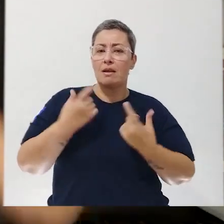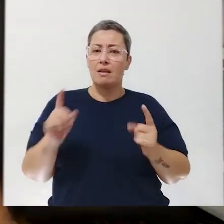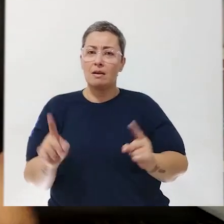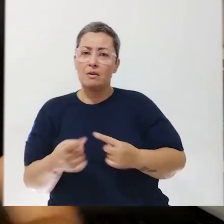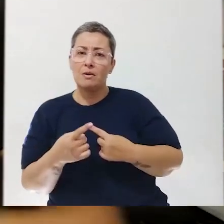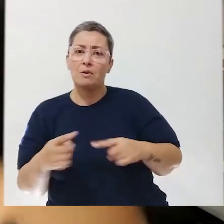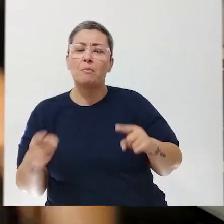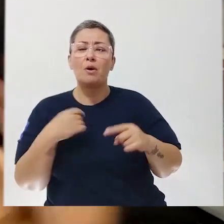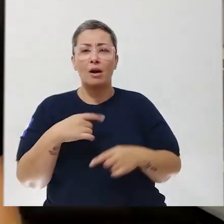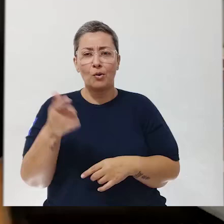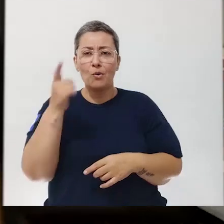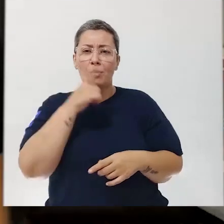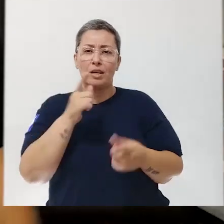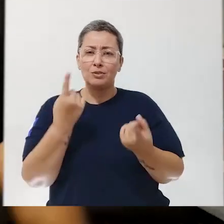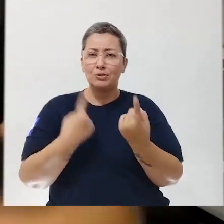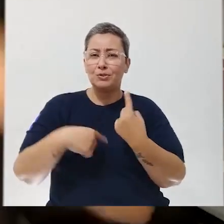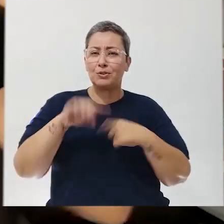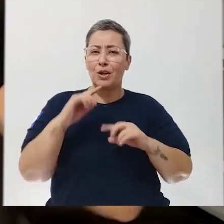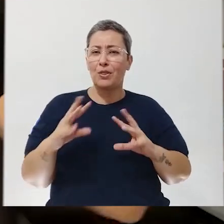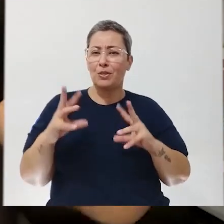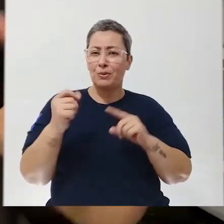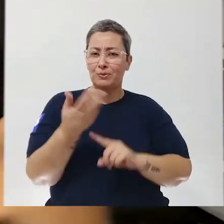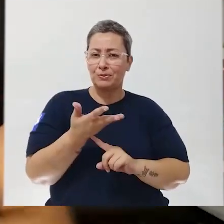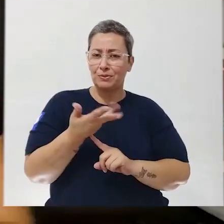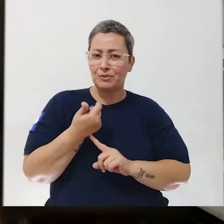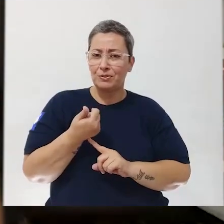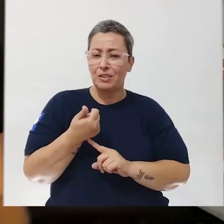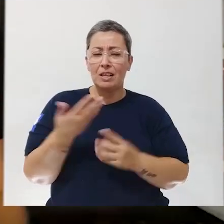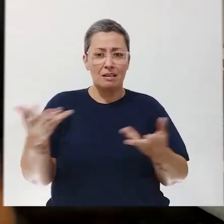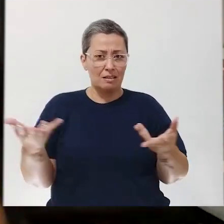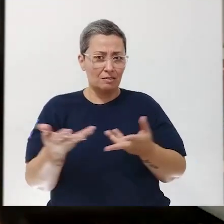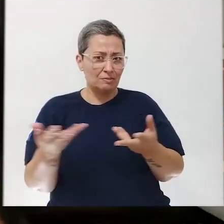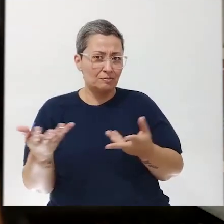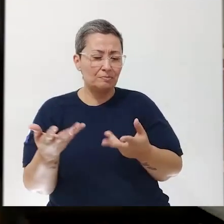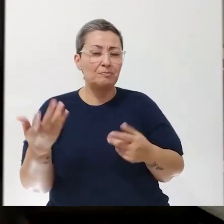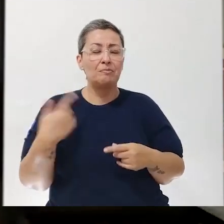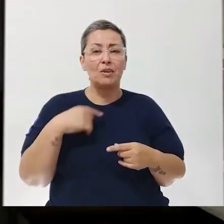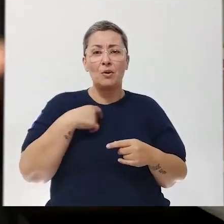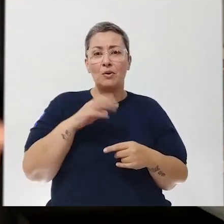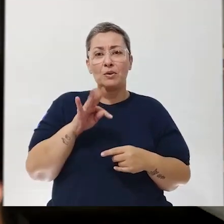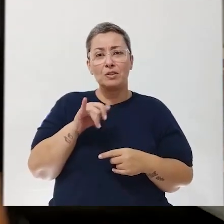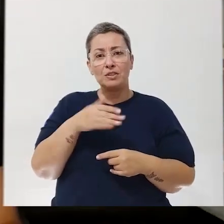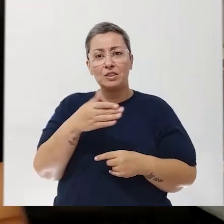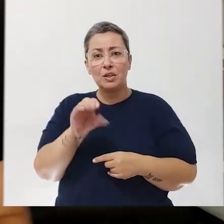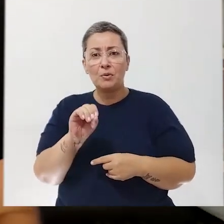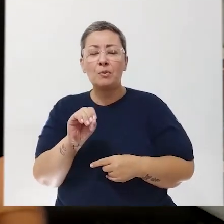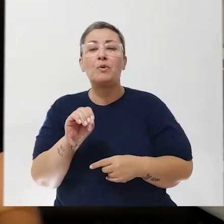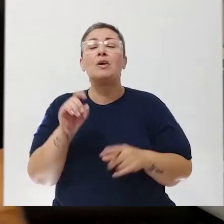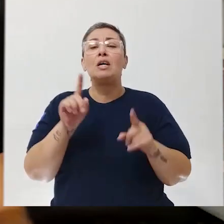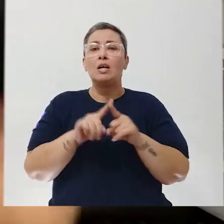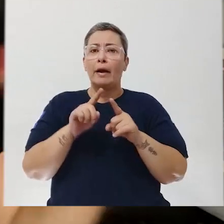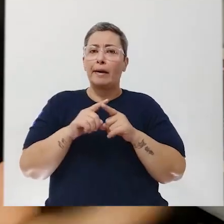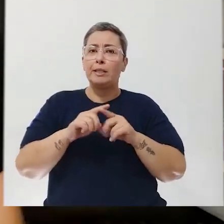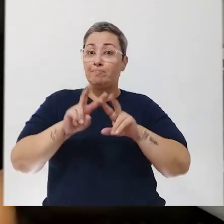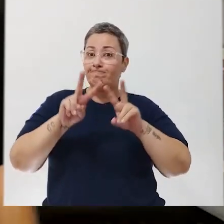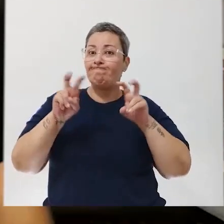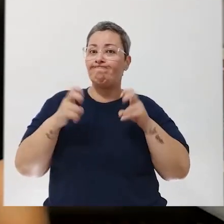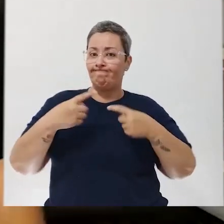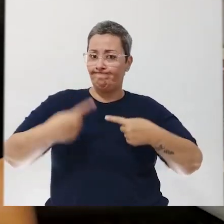os musicistas, conseguem transformar tudo em arte? Aqui, o Tião Simpatia trouxe o assunto